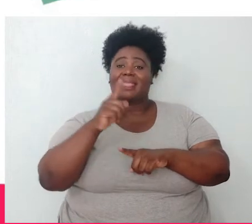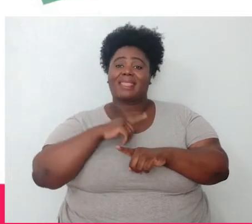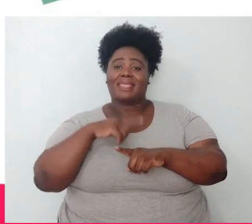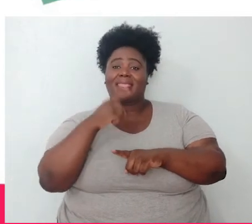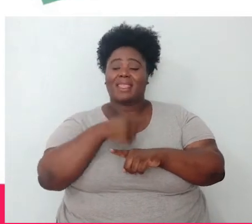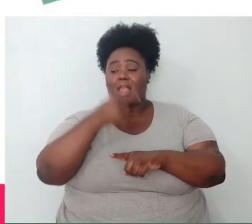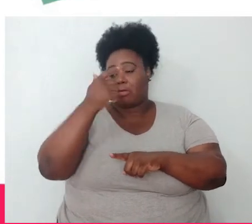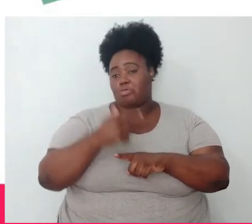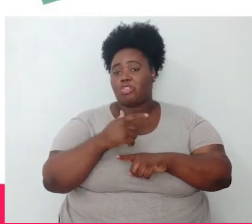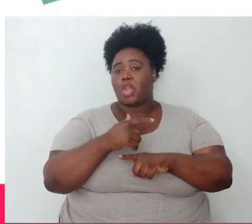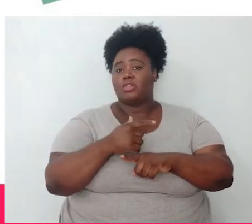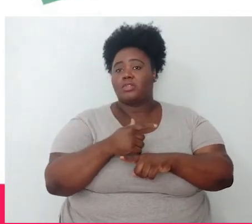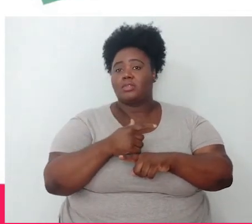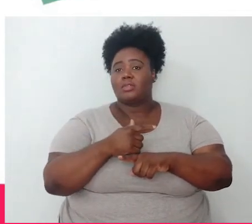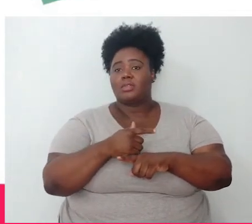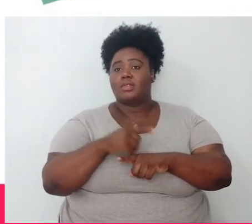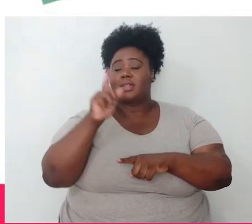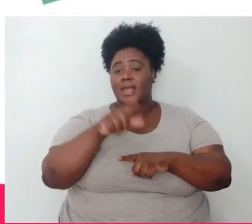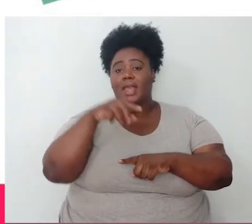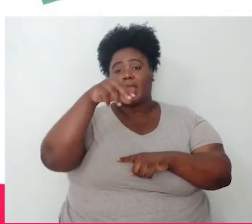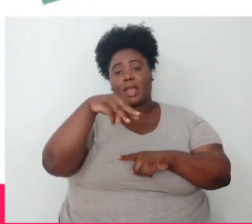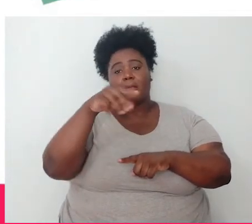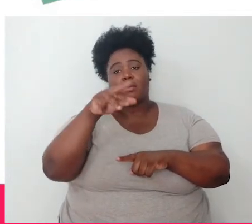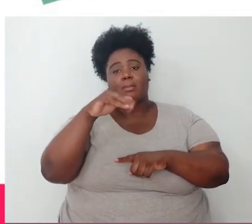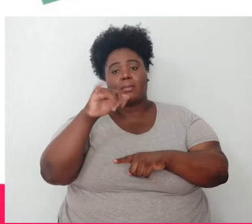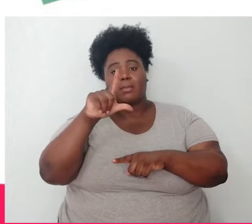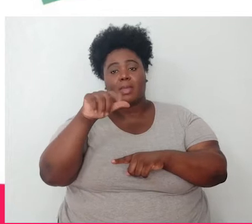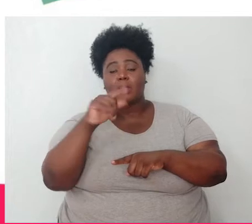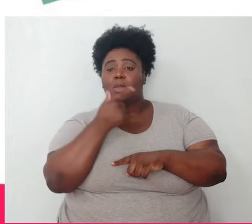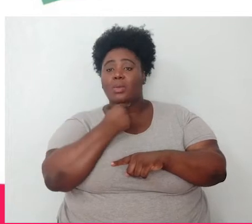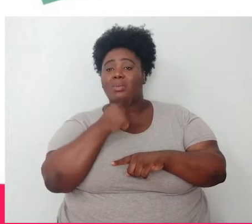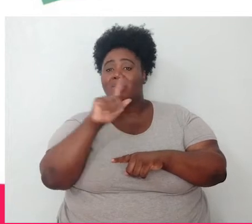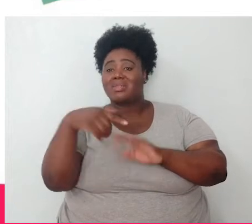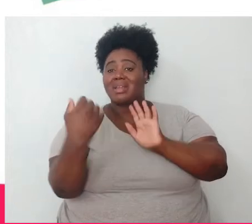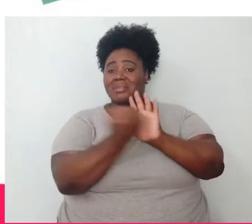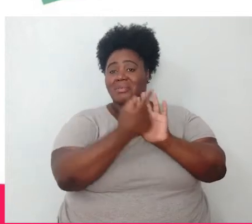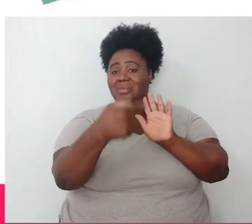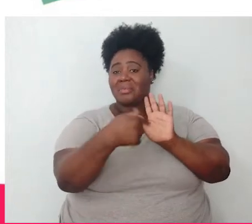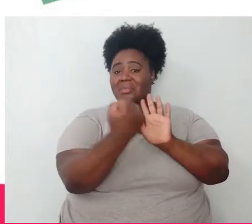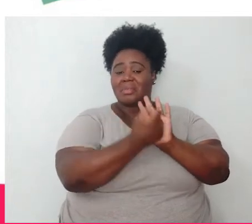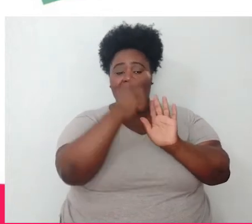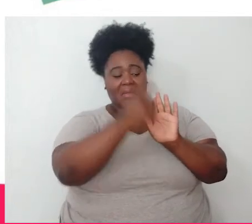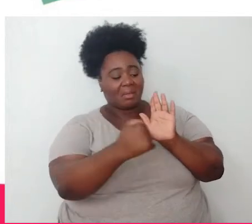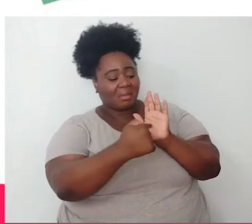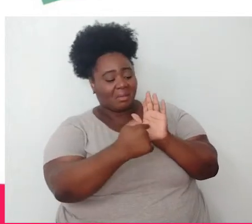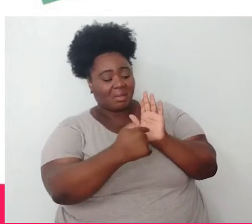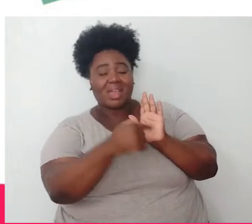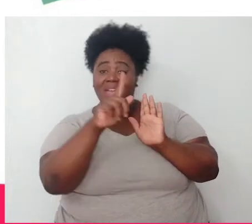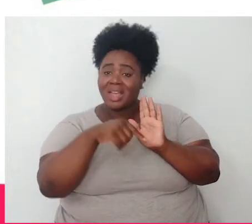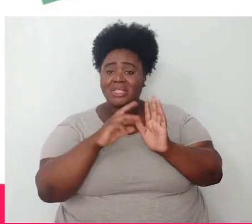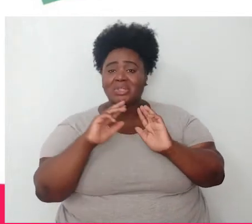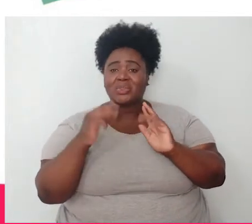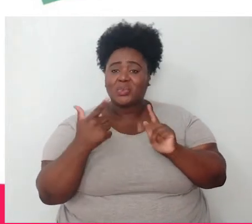né, um comportamento que seja masculino, né? E um masculino estereotipado, na verdade, um masculino que não existe, é